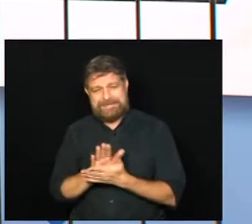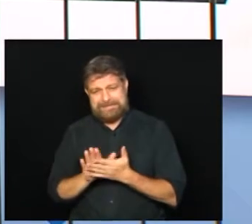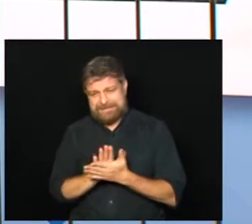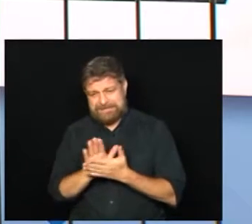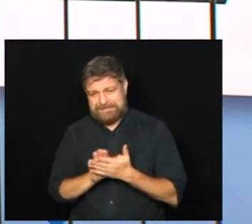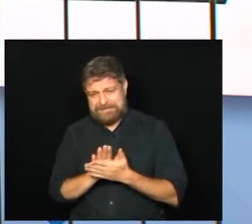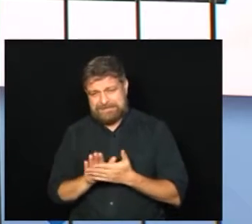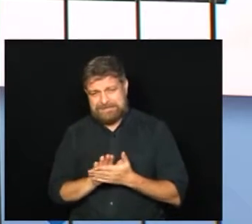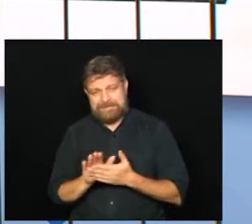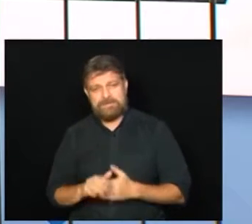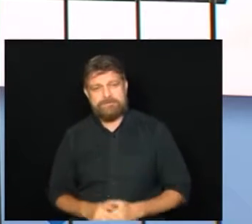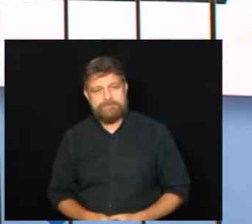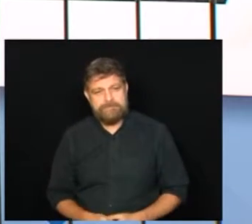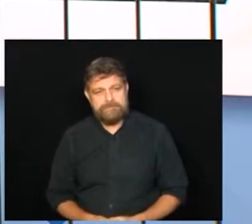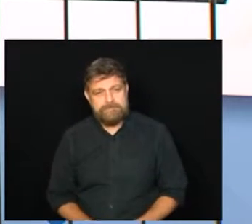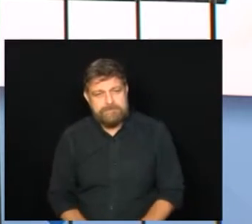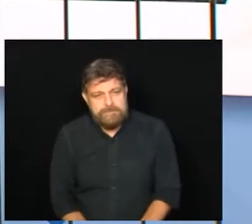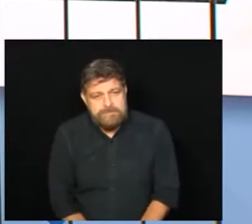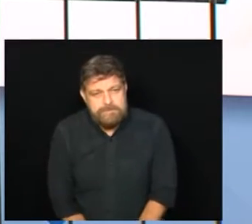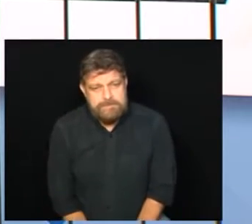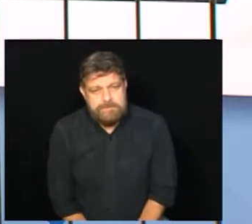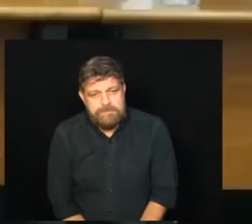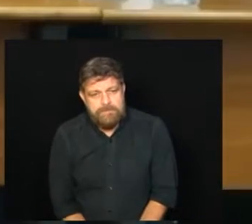pelo poder público.